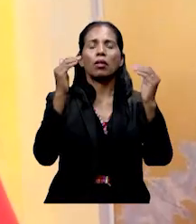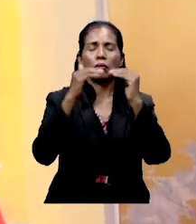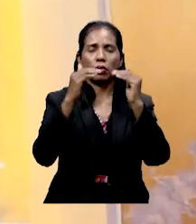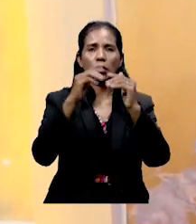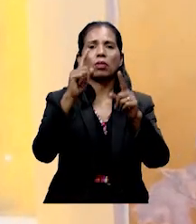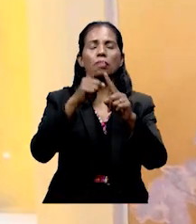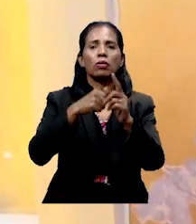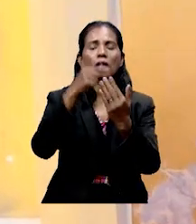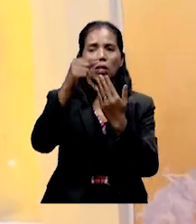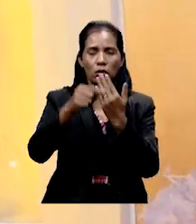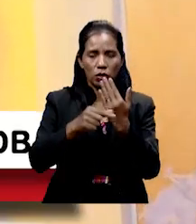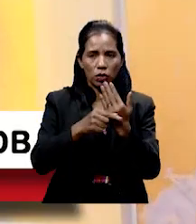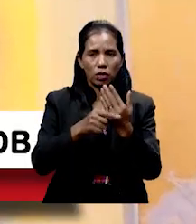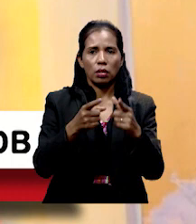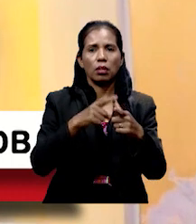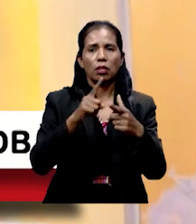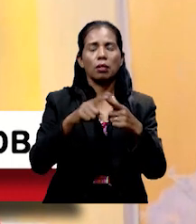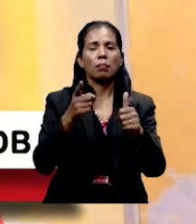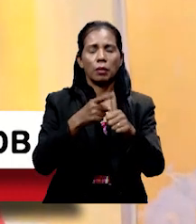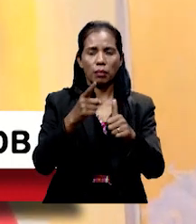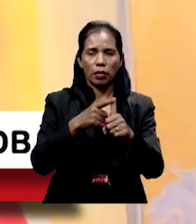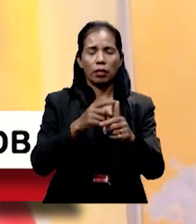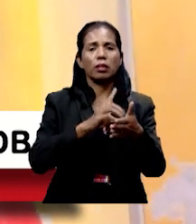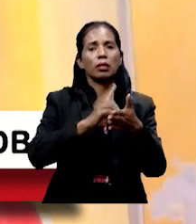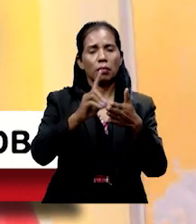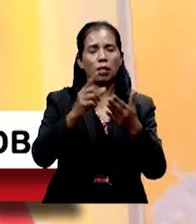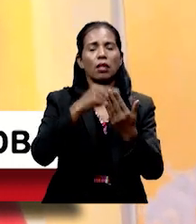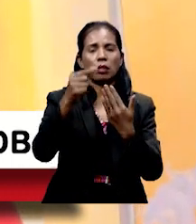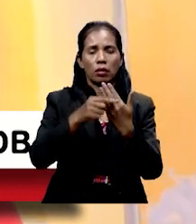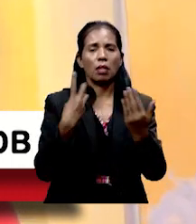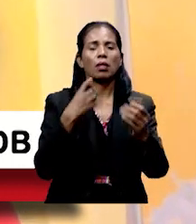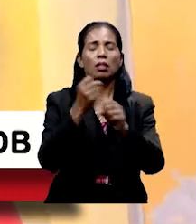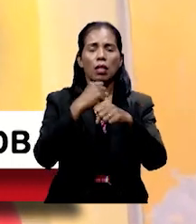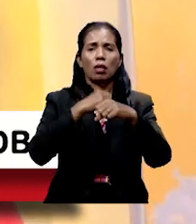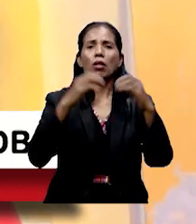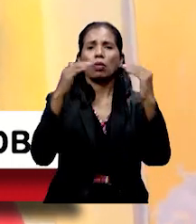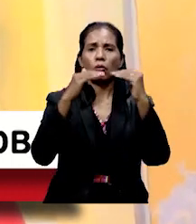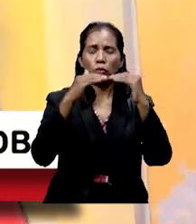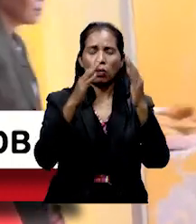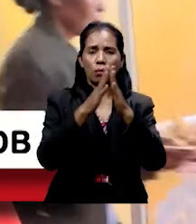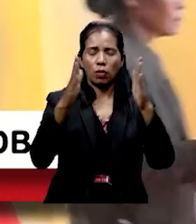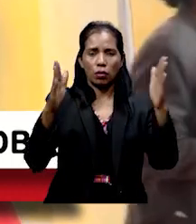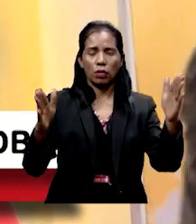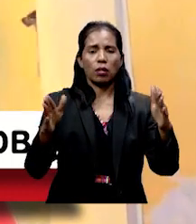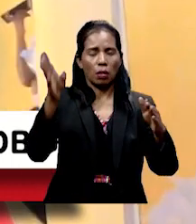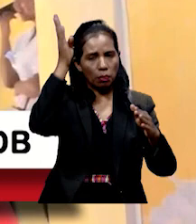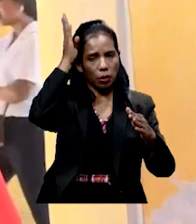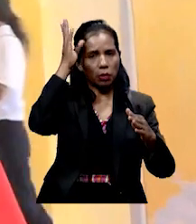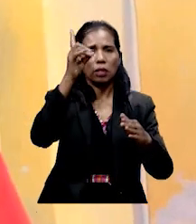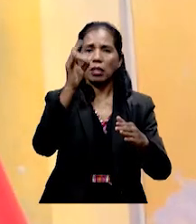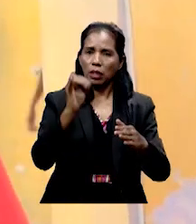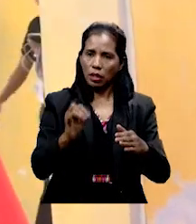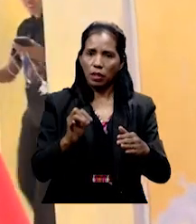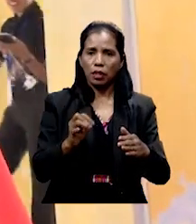agosto, le done primeira semana de agosto, a mi se convoca a assembleia ordinário Conferência Episcopal de Nien e a assembleia né,